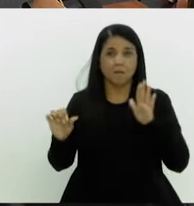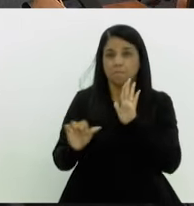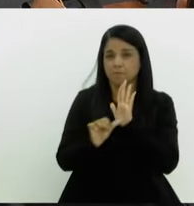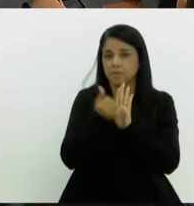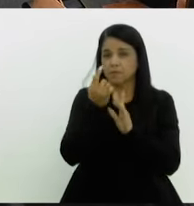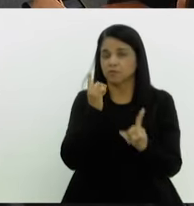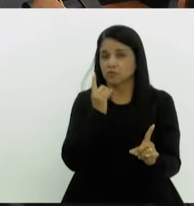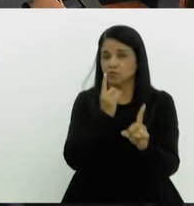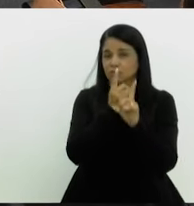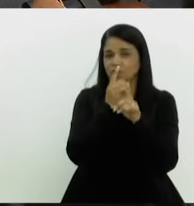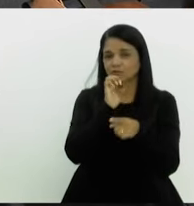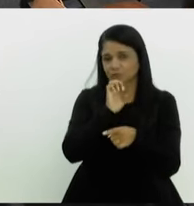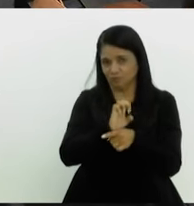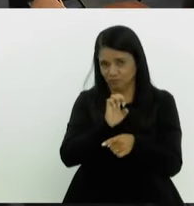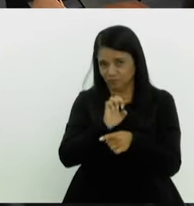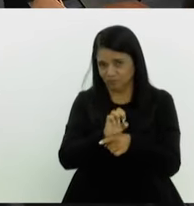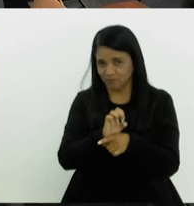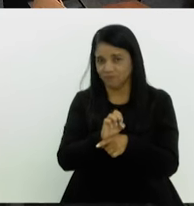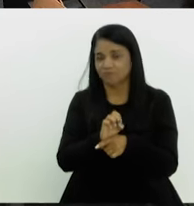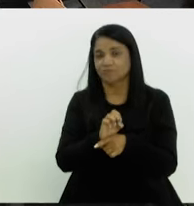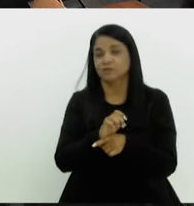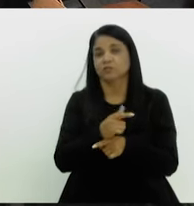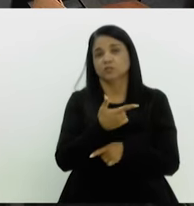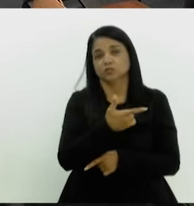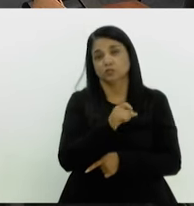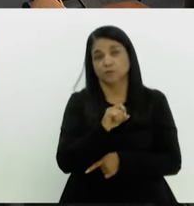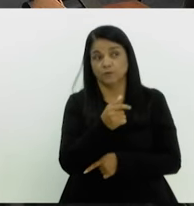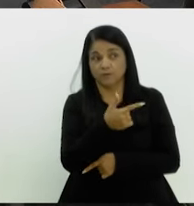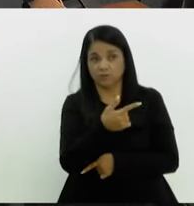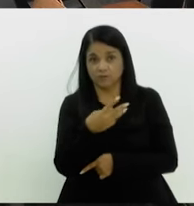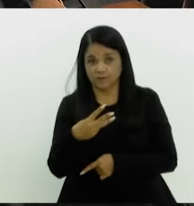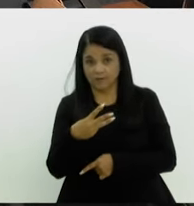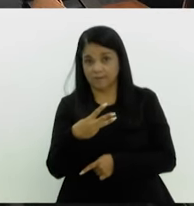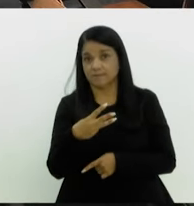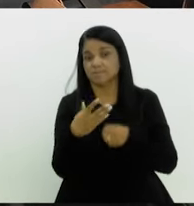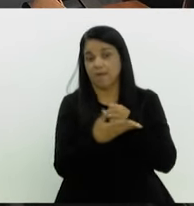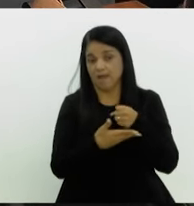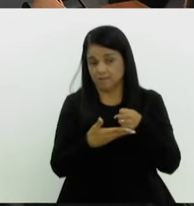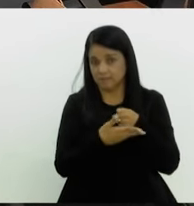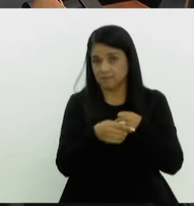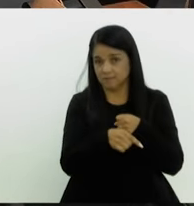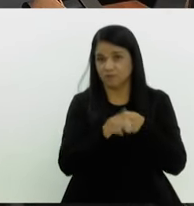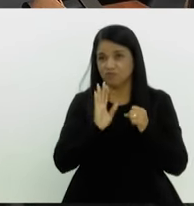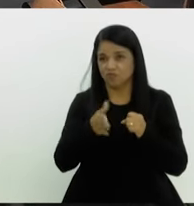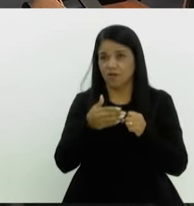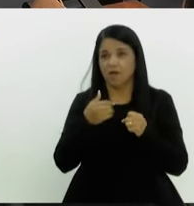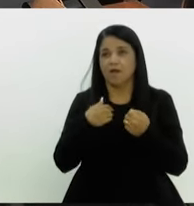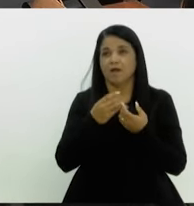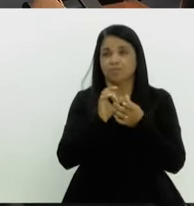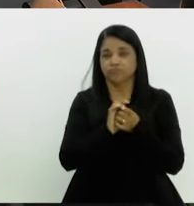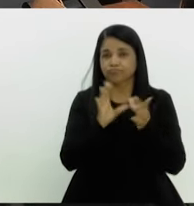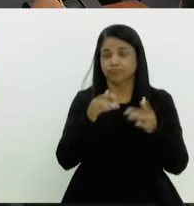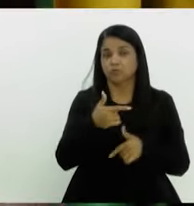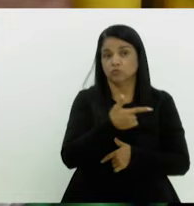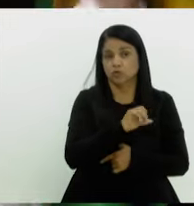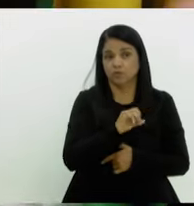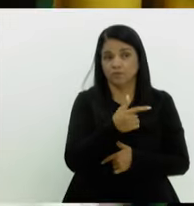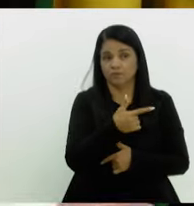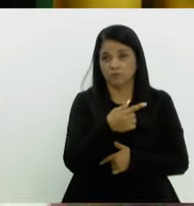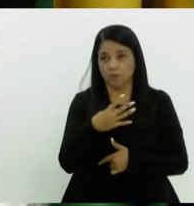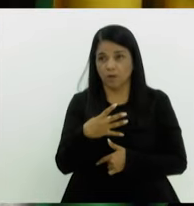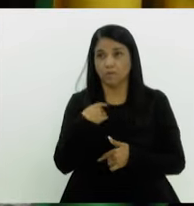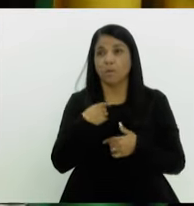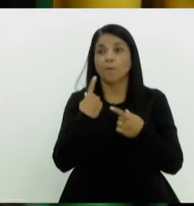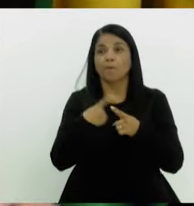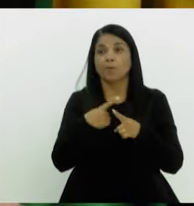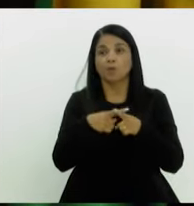diagnóstico do nosso Estado com base em 2023 a gente já começou já soltou o do ano de 2024 Mas por que que eu tô